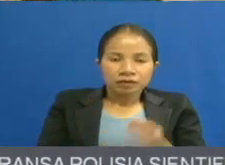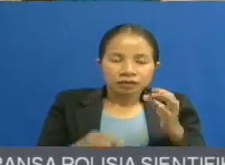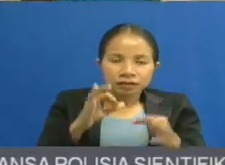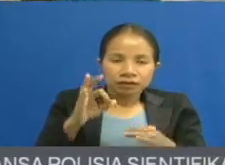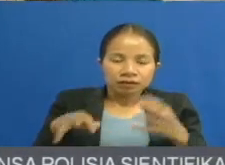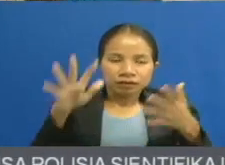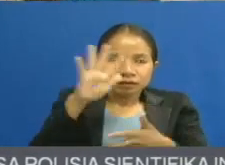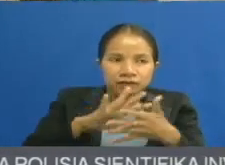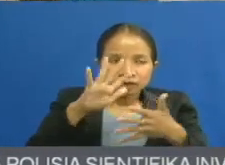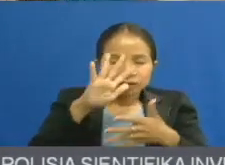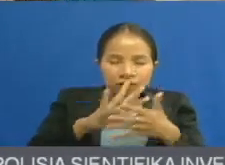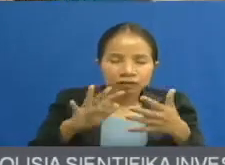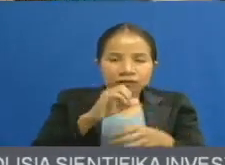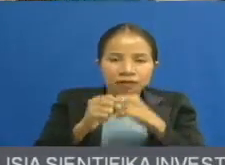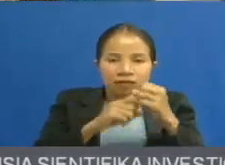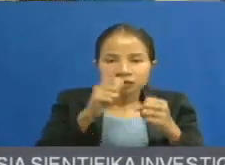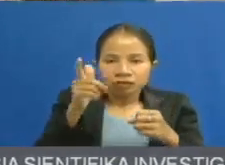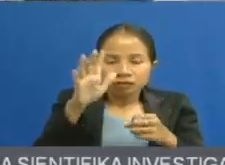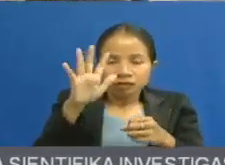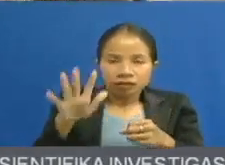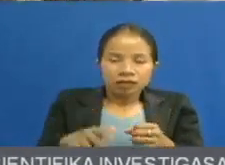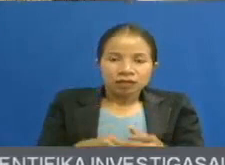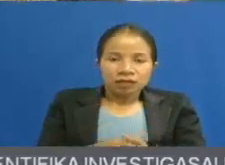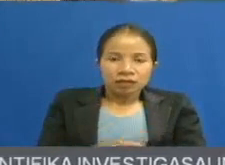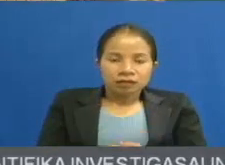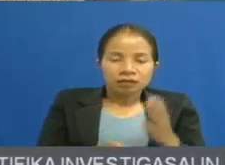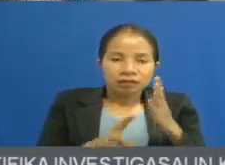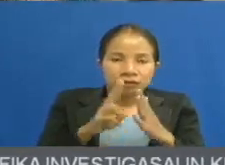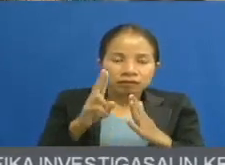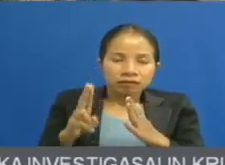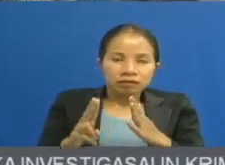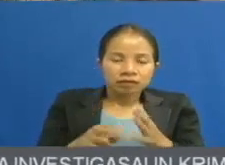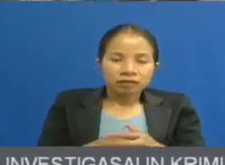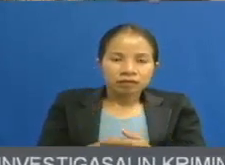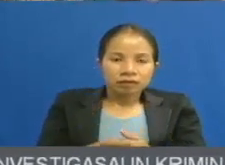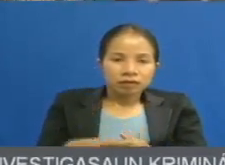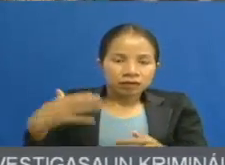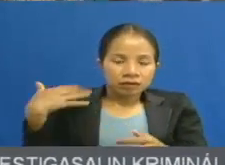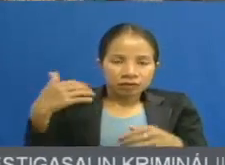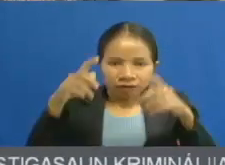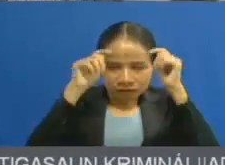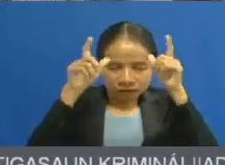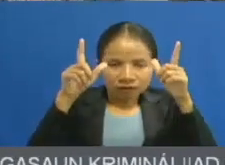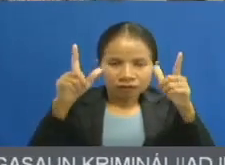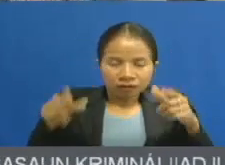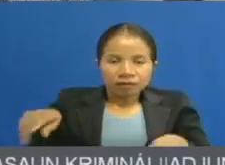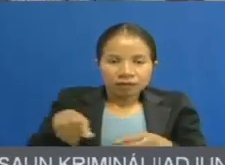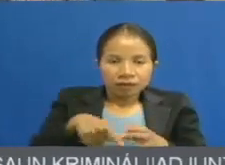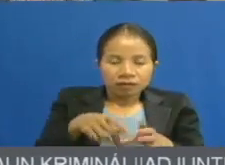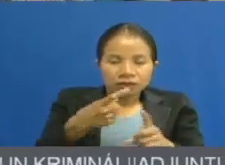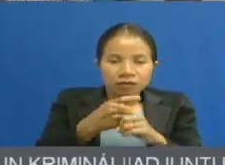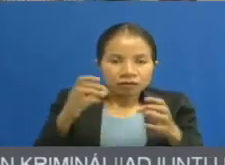Entretanto, a cerimônia aniversário Badala Ronulo Rasun Lima, Dewan Solidaritas Mahasiswa Pemuda Palazar Timor-Timor, participa o